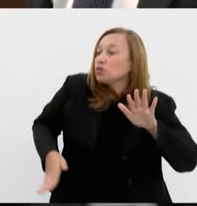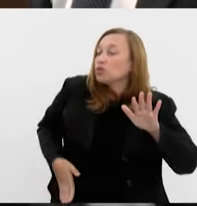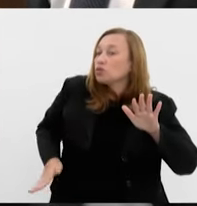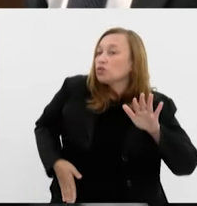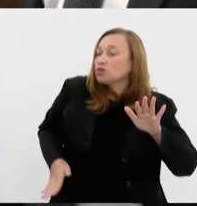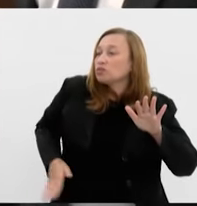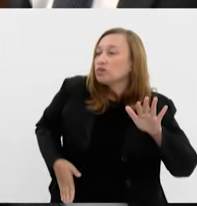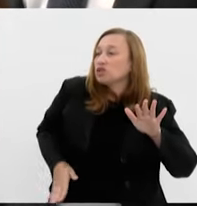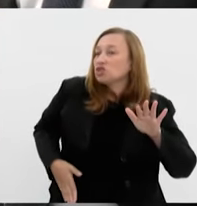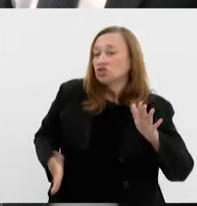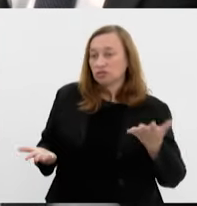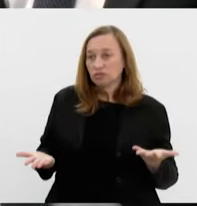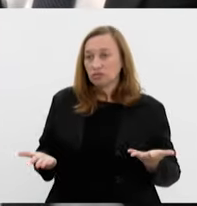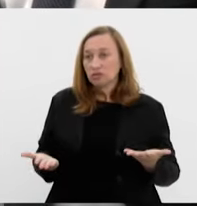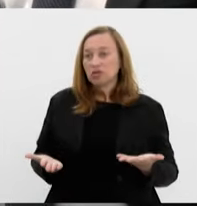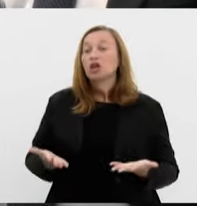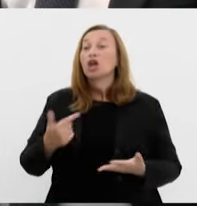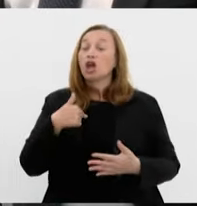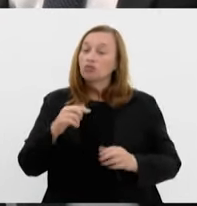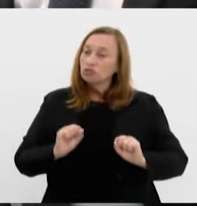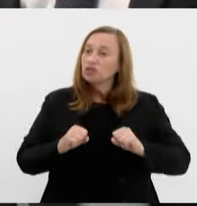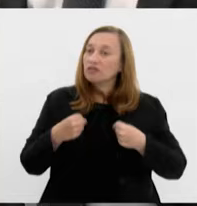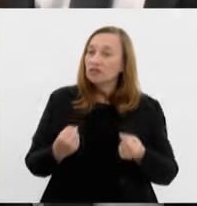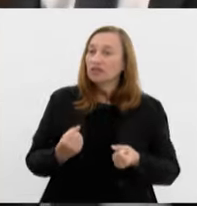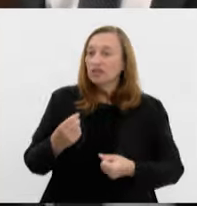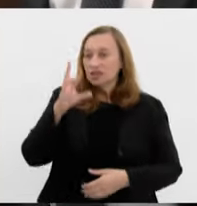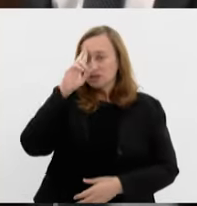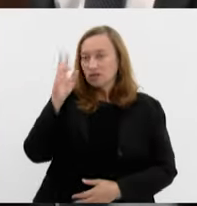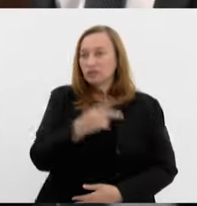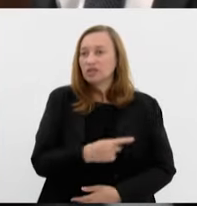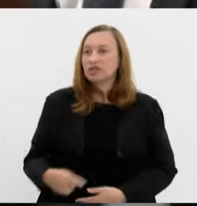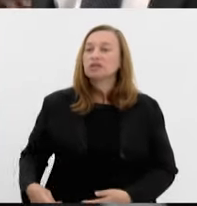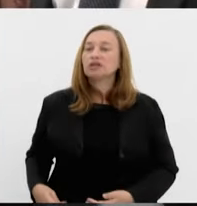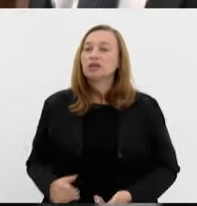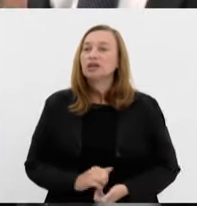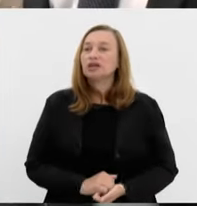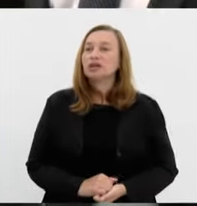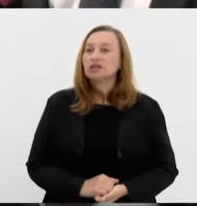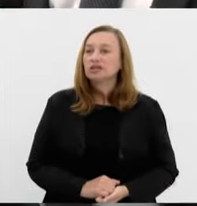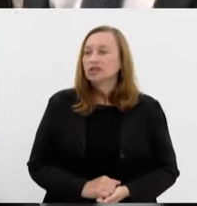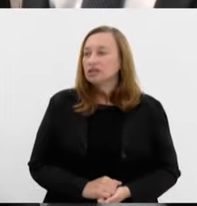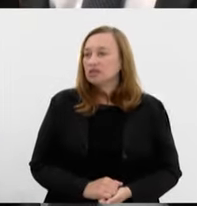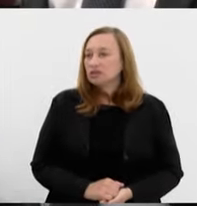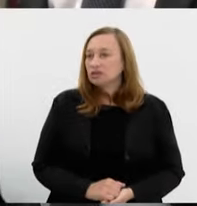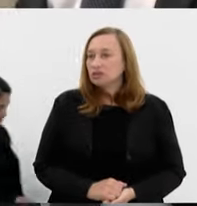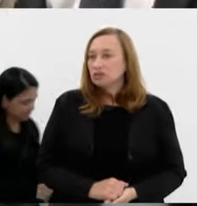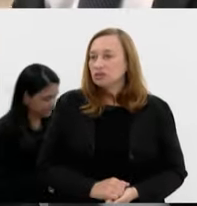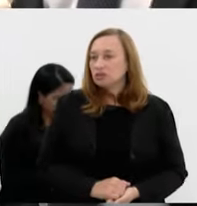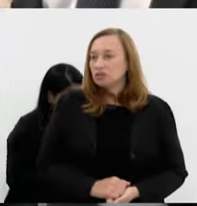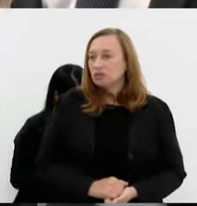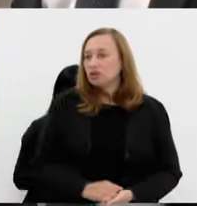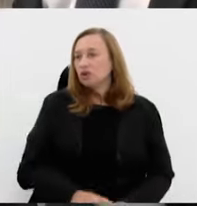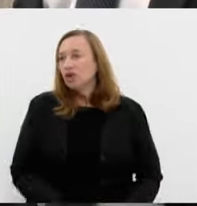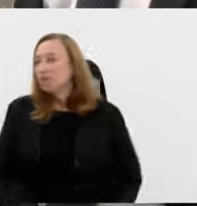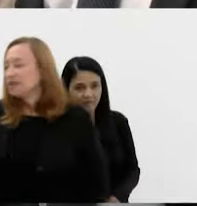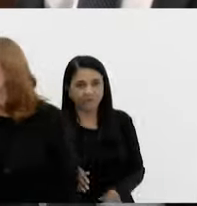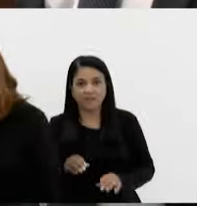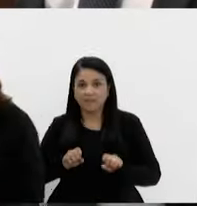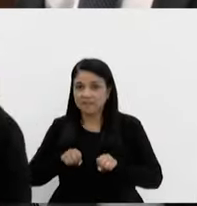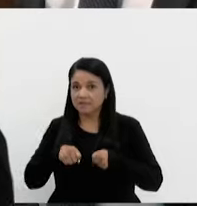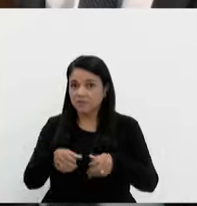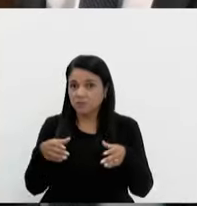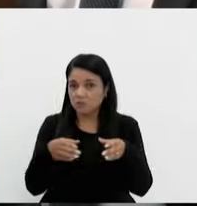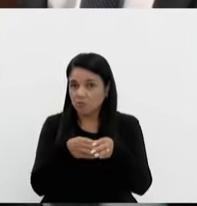Rodes eu fazend umaes aqui senora presidente segurança Todos sabem que independente